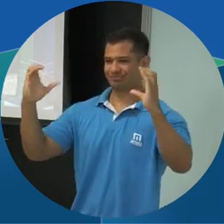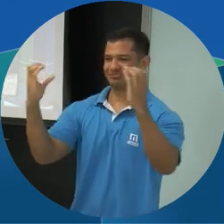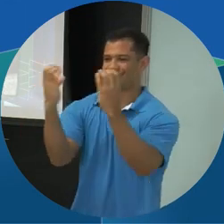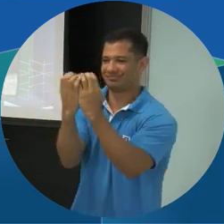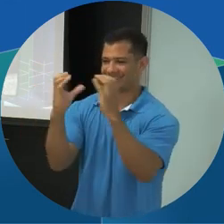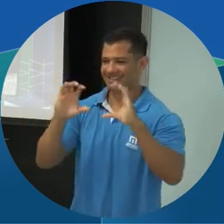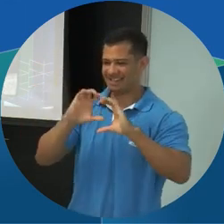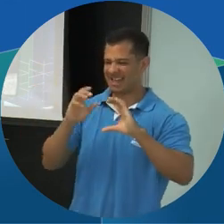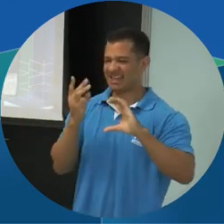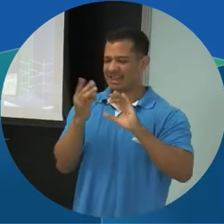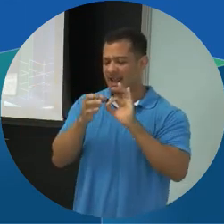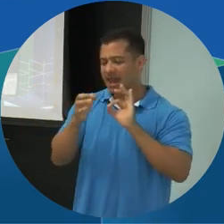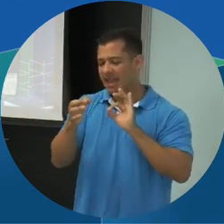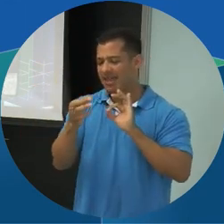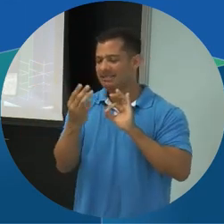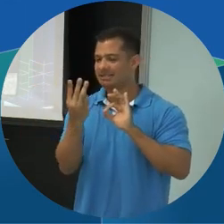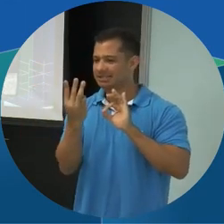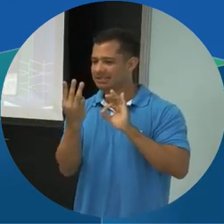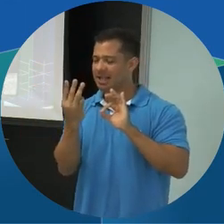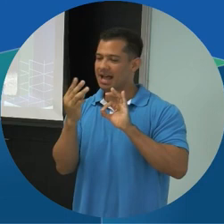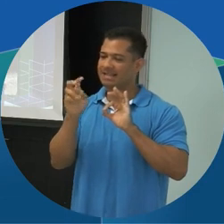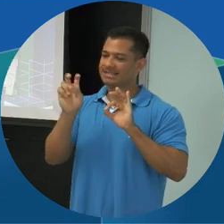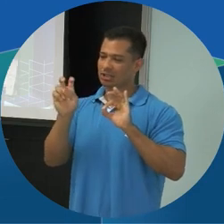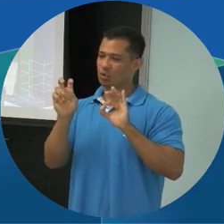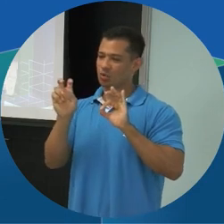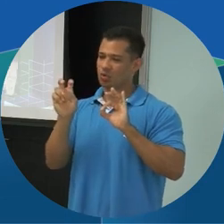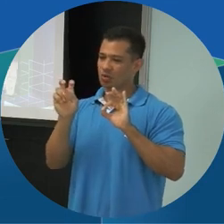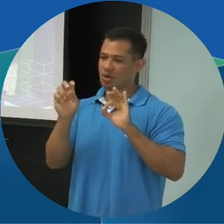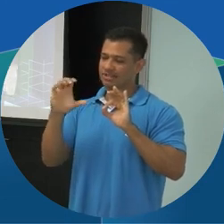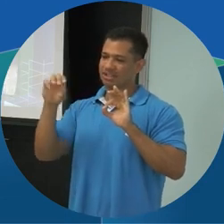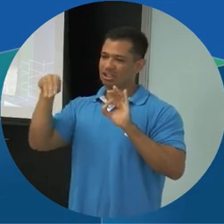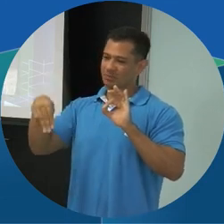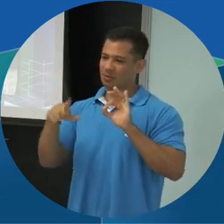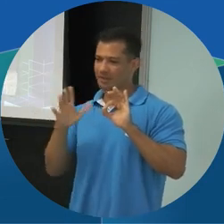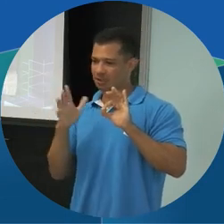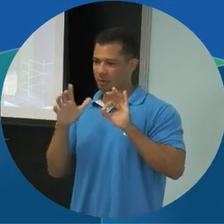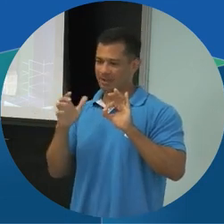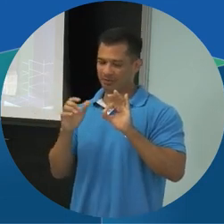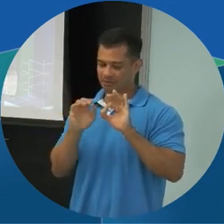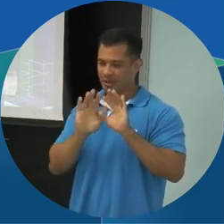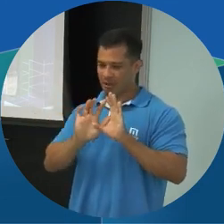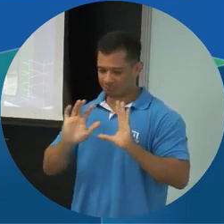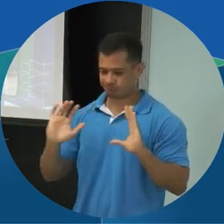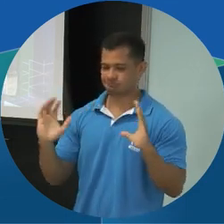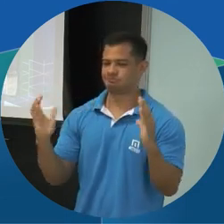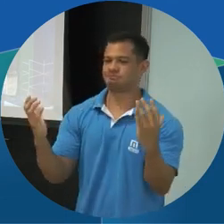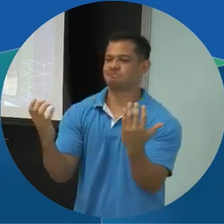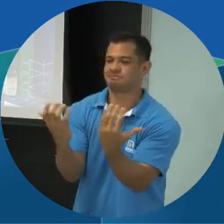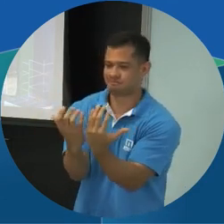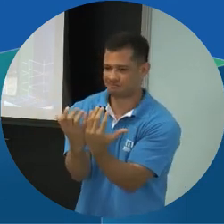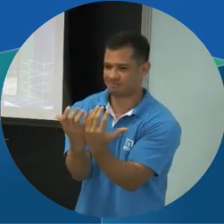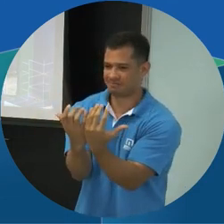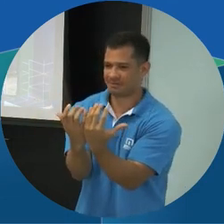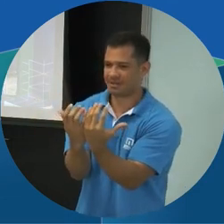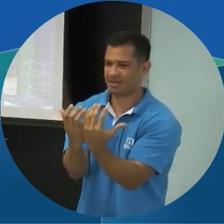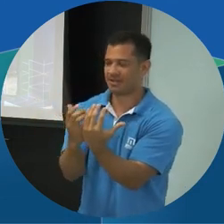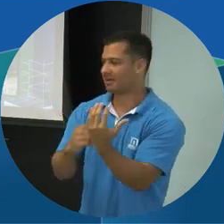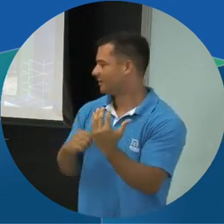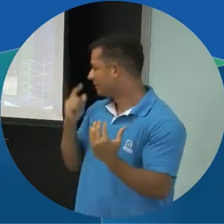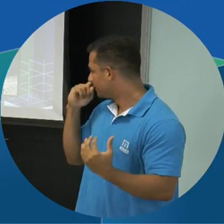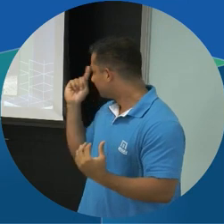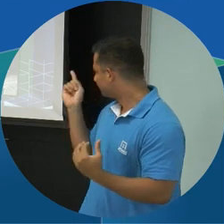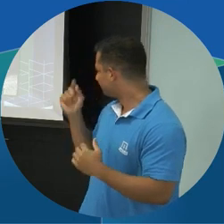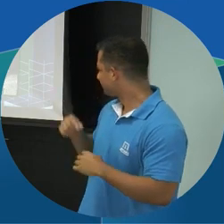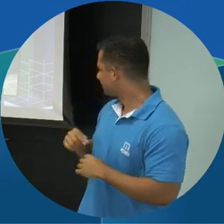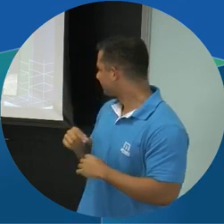centímetros ao redor da torre, tá? E aqui na parte de cima nós tínhamos que fazer uma remoção de 30 a 40 centímetros